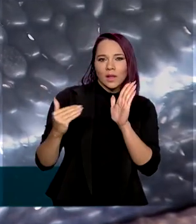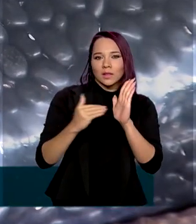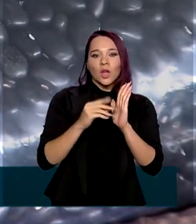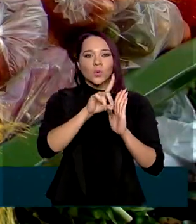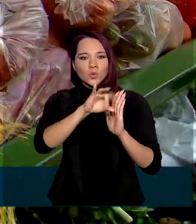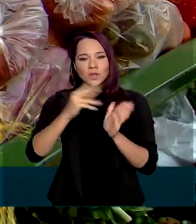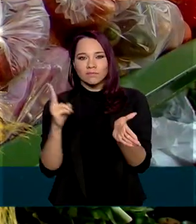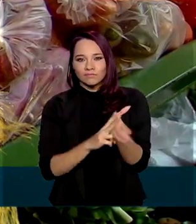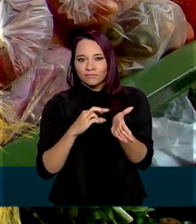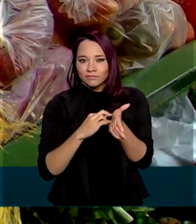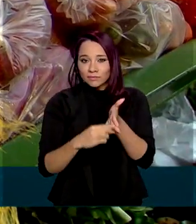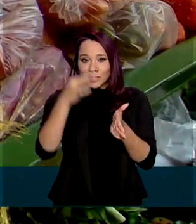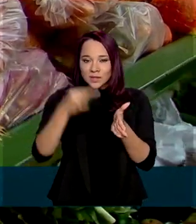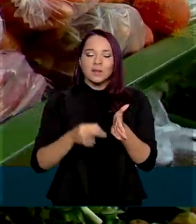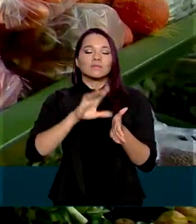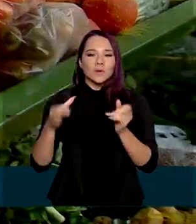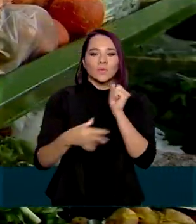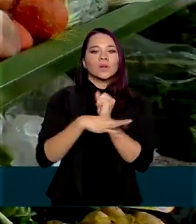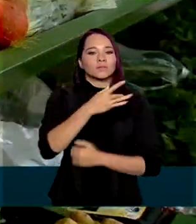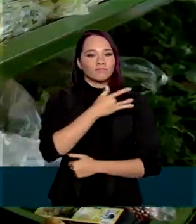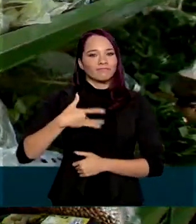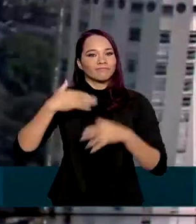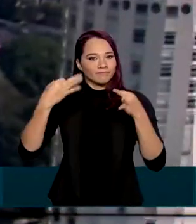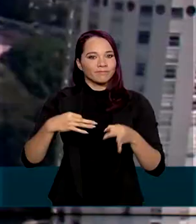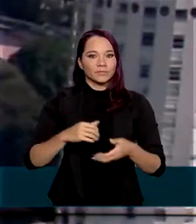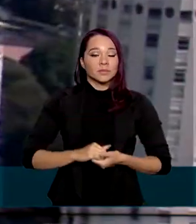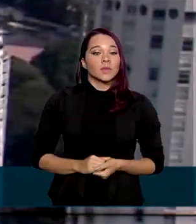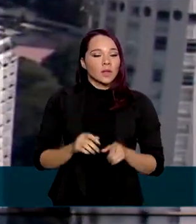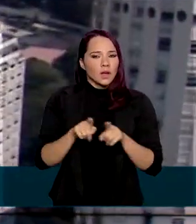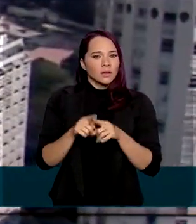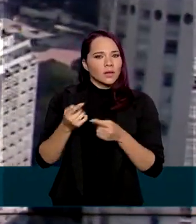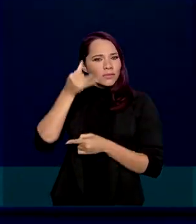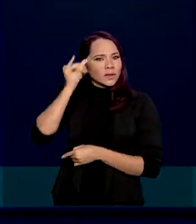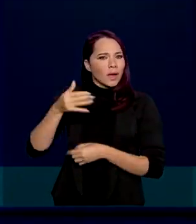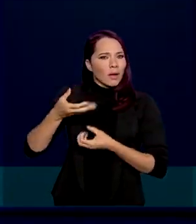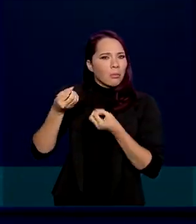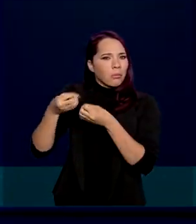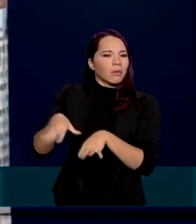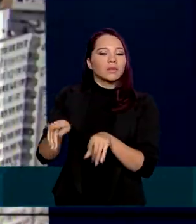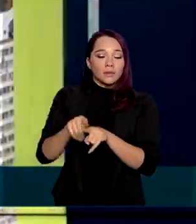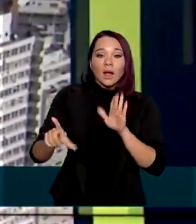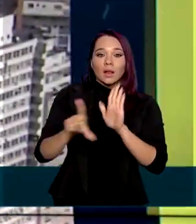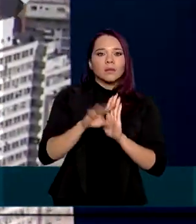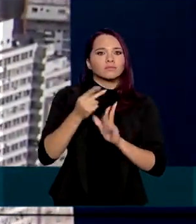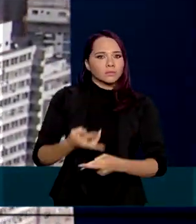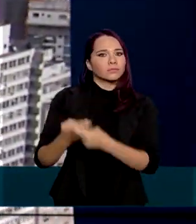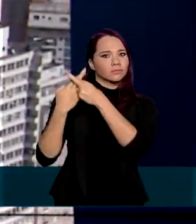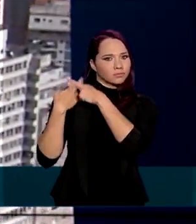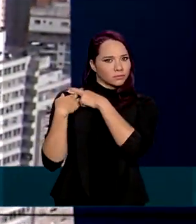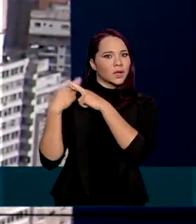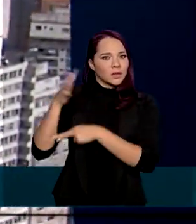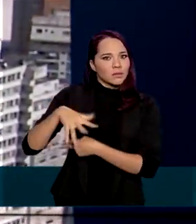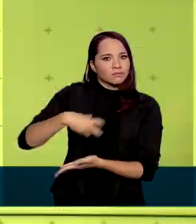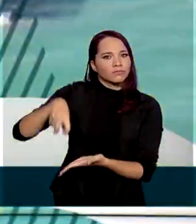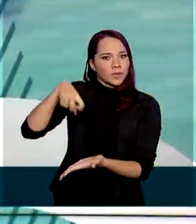prazo de validade e com a segurança sanitária garantida. Além de combater o desperdício, a lei prevê a responsabilização na